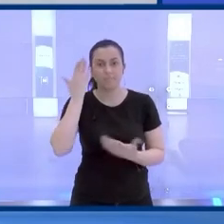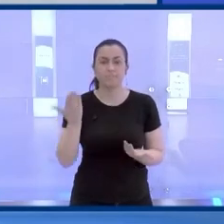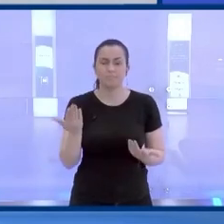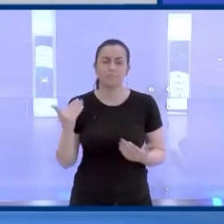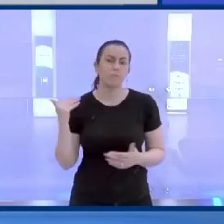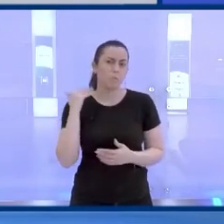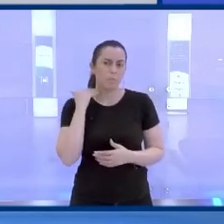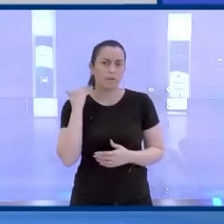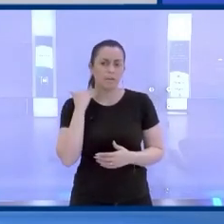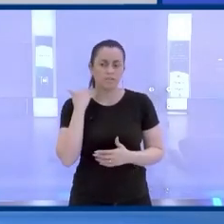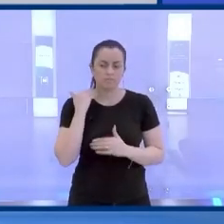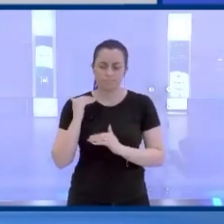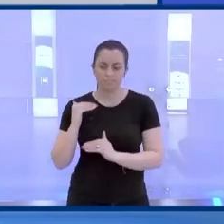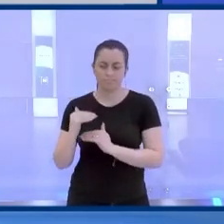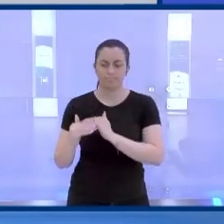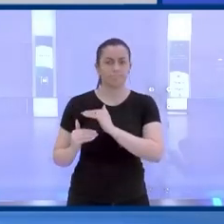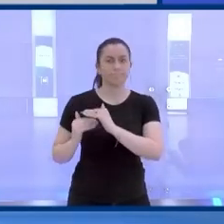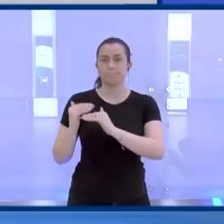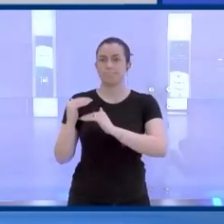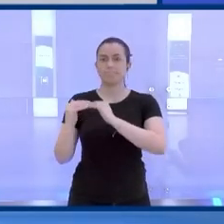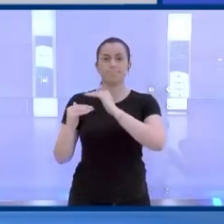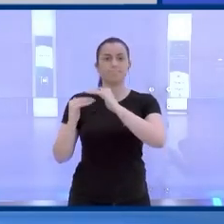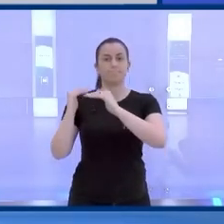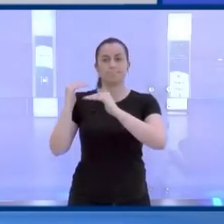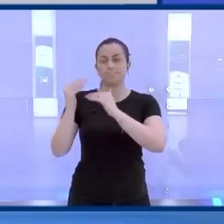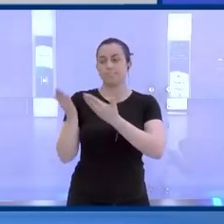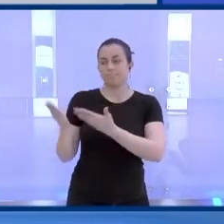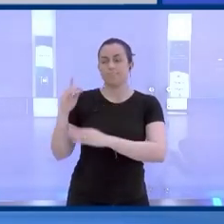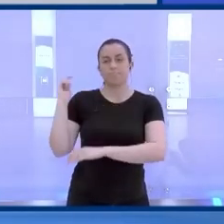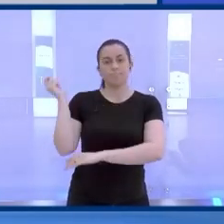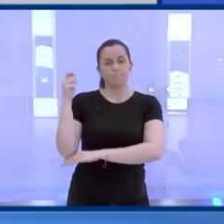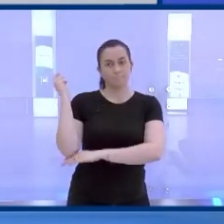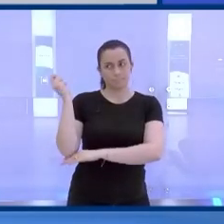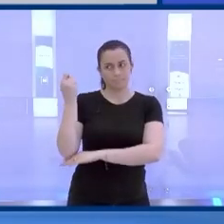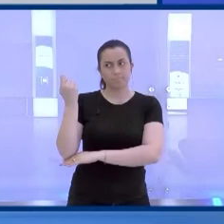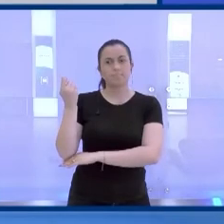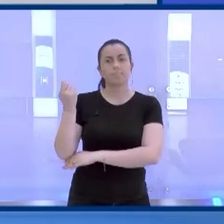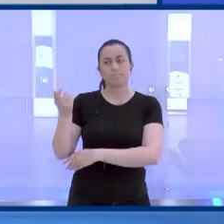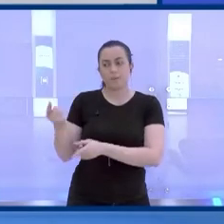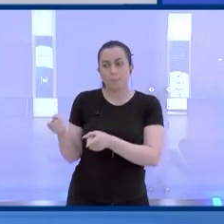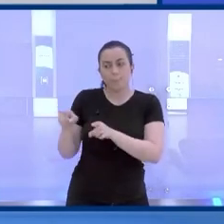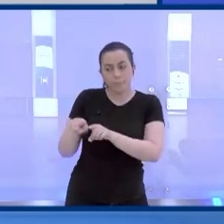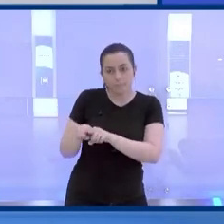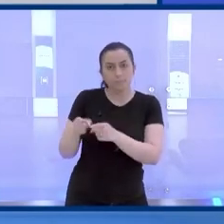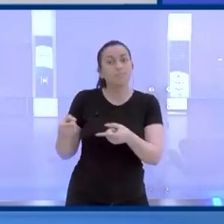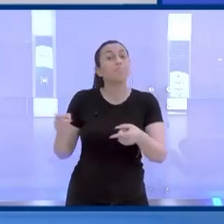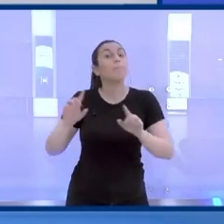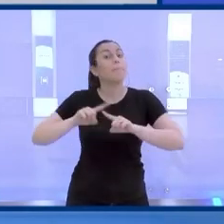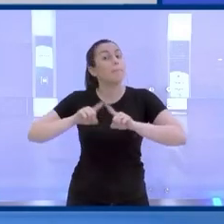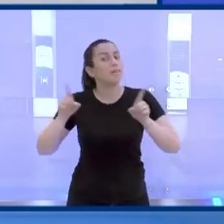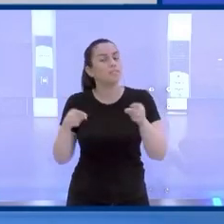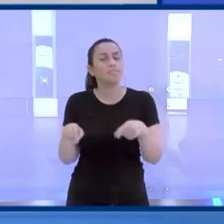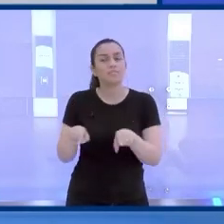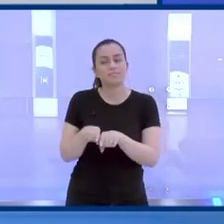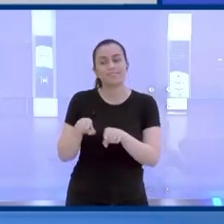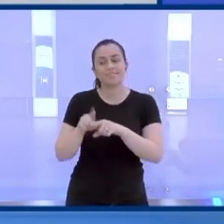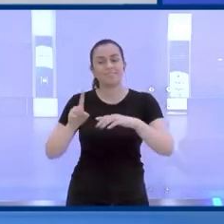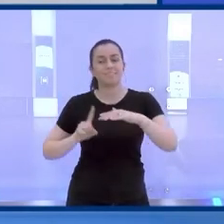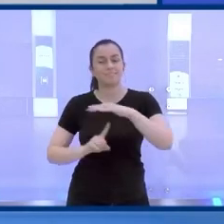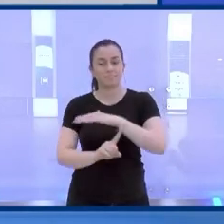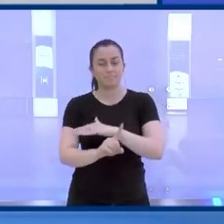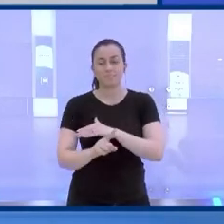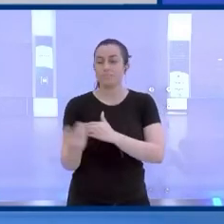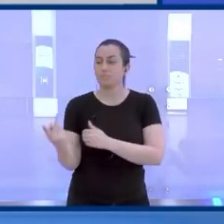banco evoluiu nesse sentido, o Estado do Rio Grande do Sul é um parceiro e um cliente. Nós contamos com 17